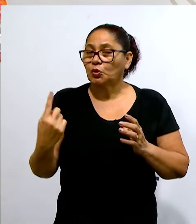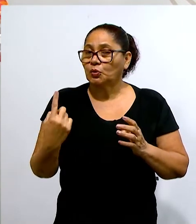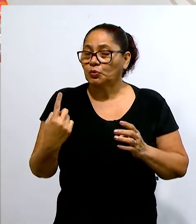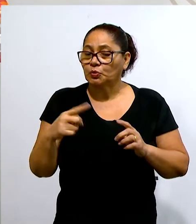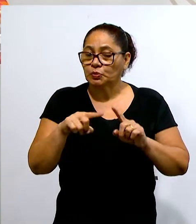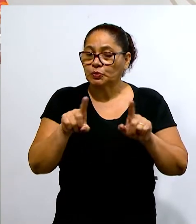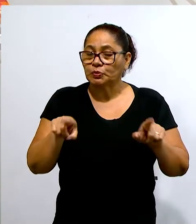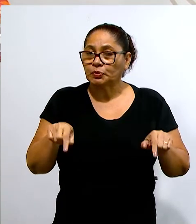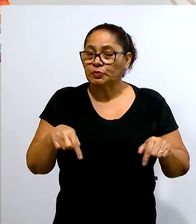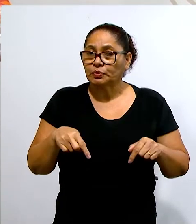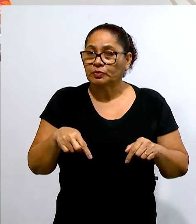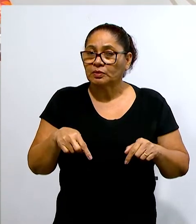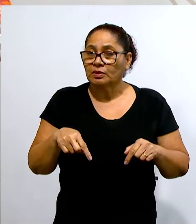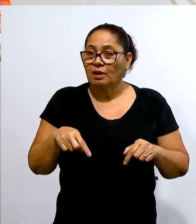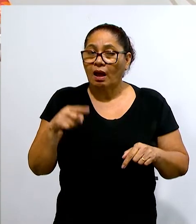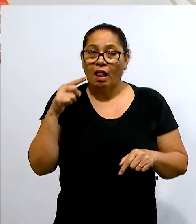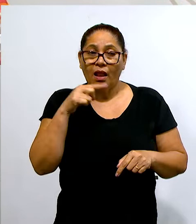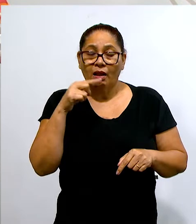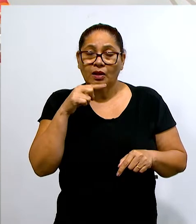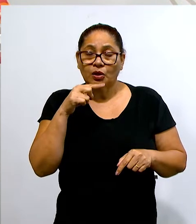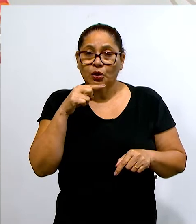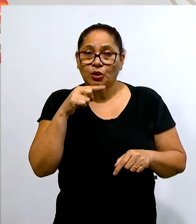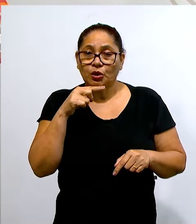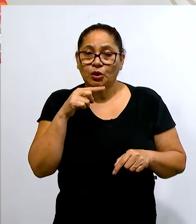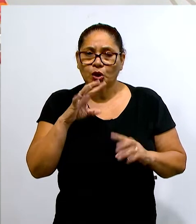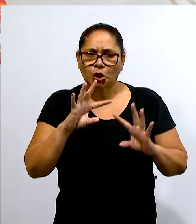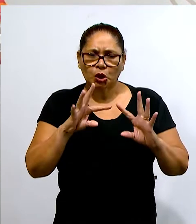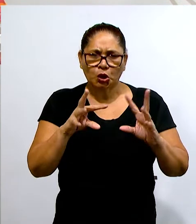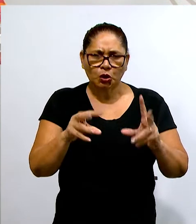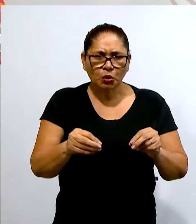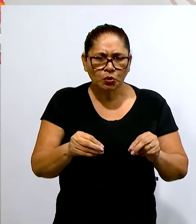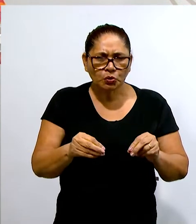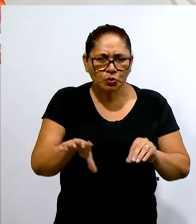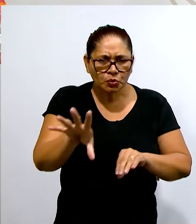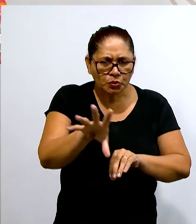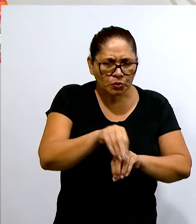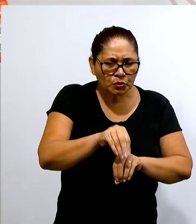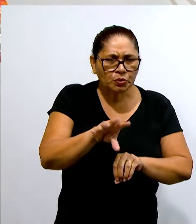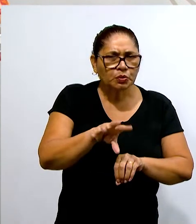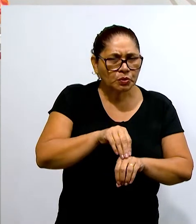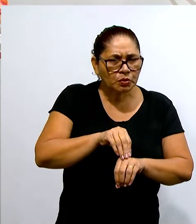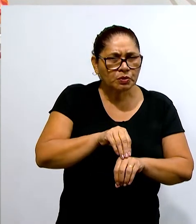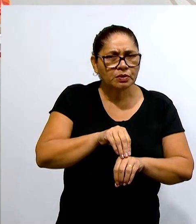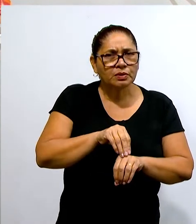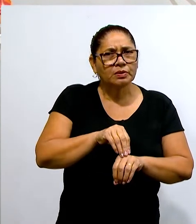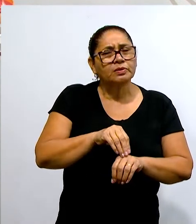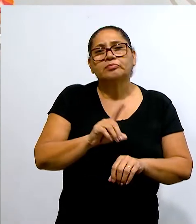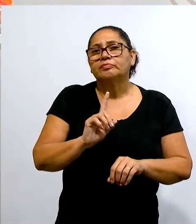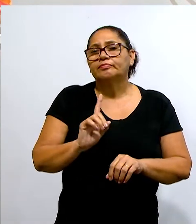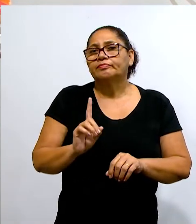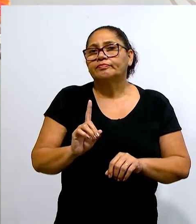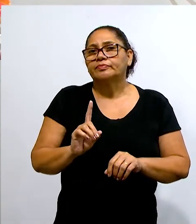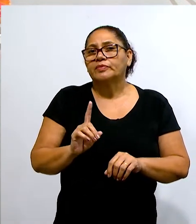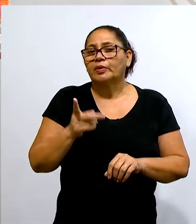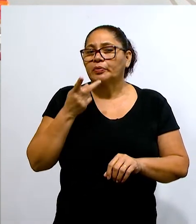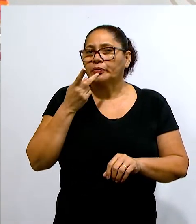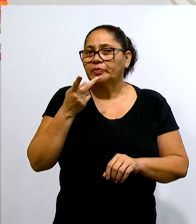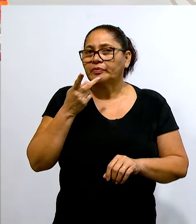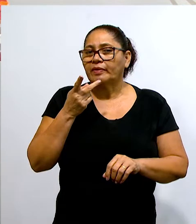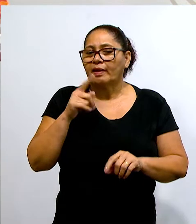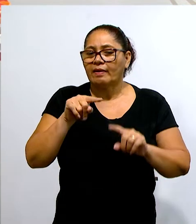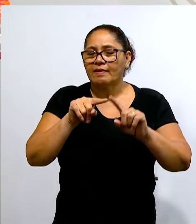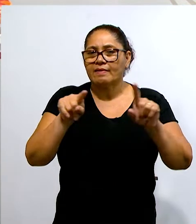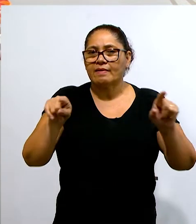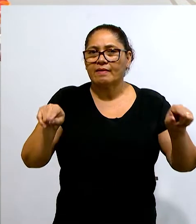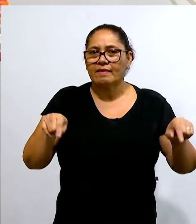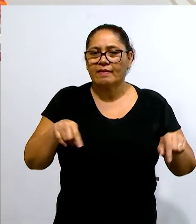que todos lá estão no mesmo nível de conhecimento? Então, eu costumo dizer que a sala de aula ela